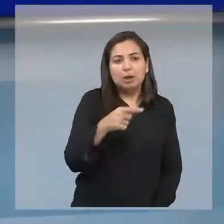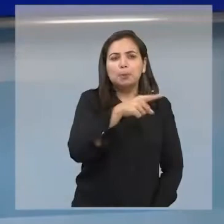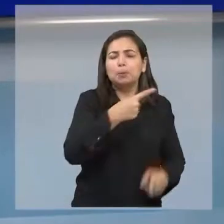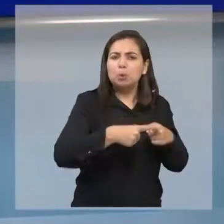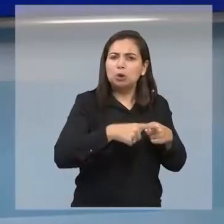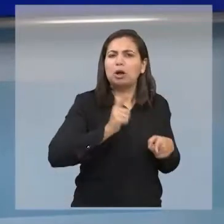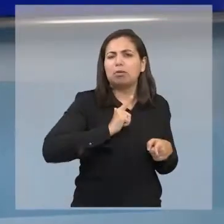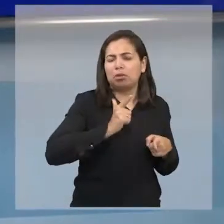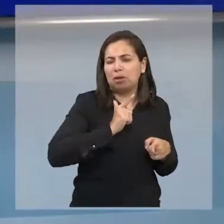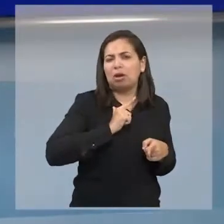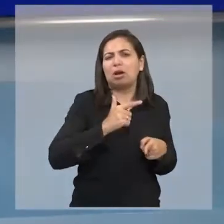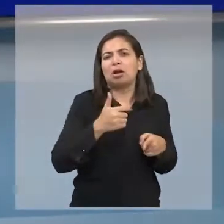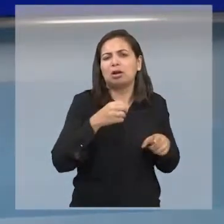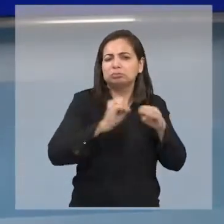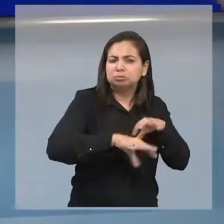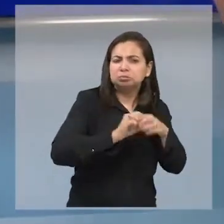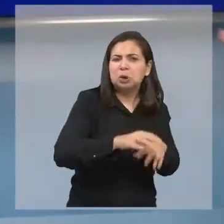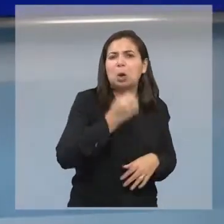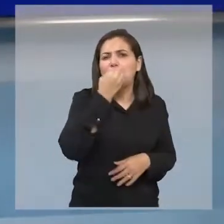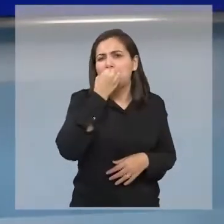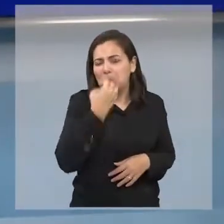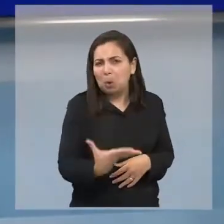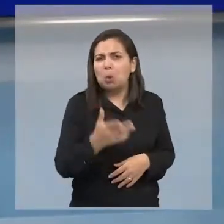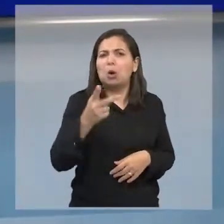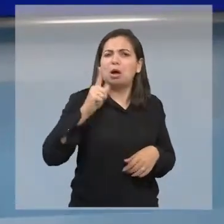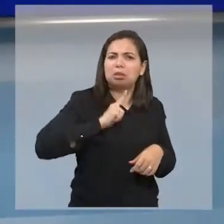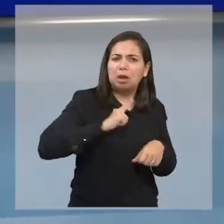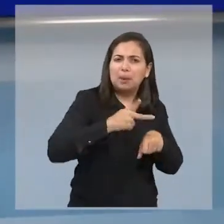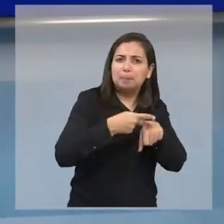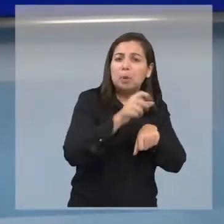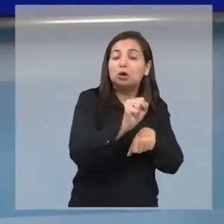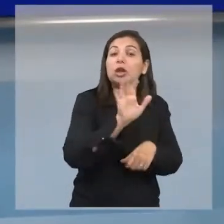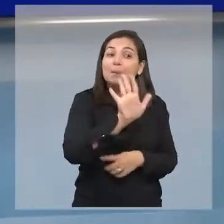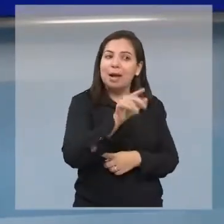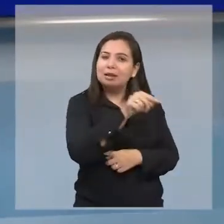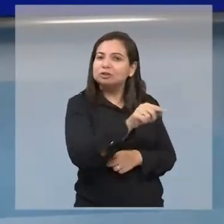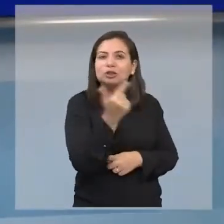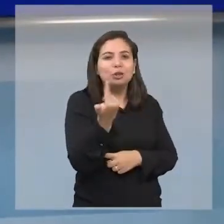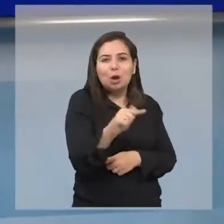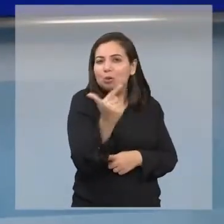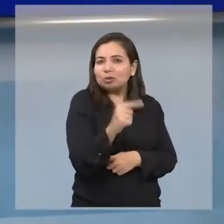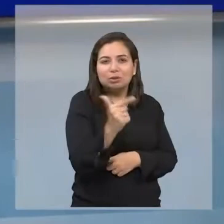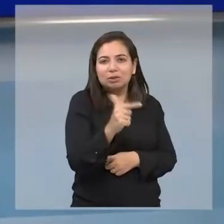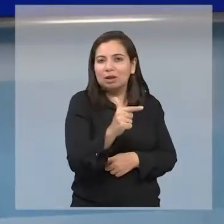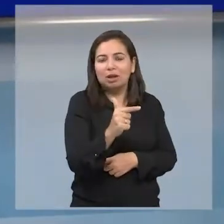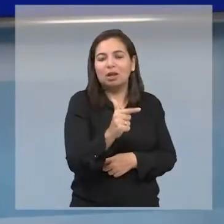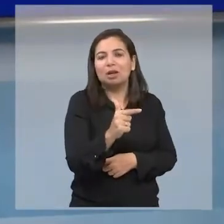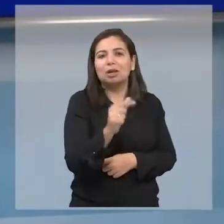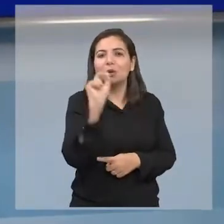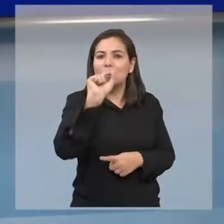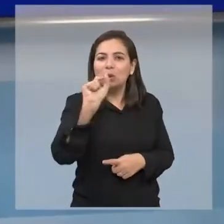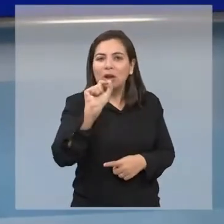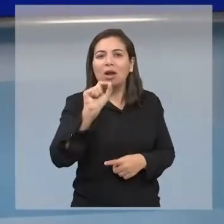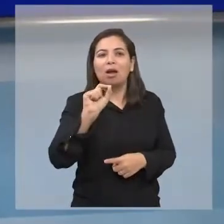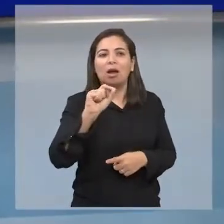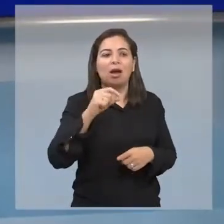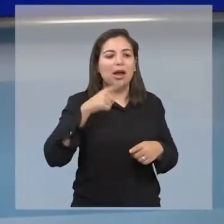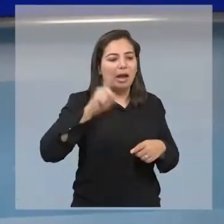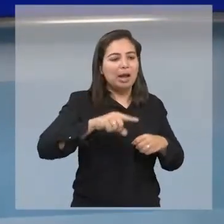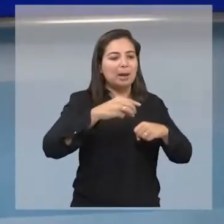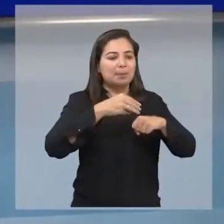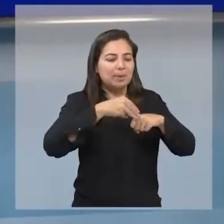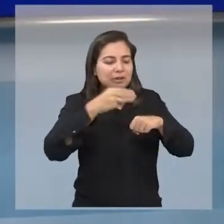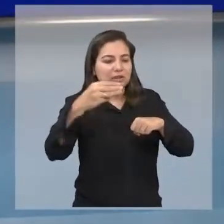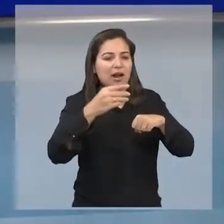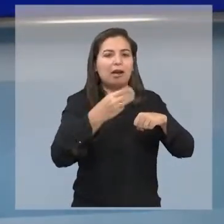bom lá na graduação, até em algumas pós-graduação, mas não desenvolve pesquisa científica. A